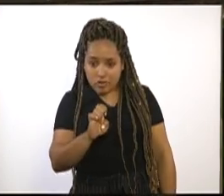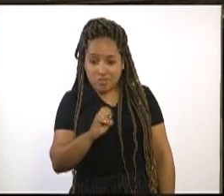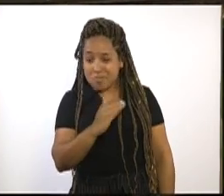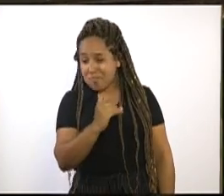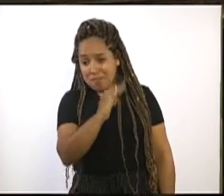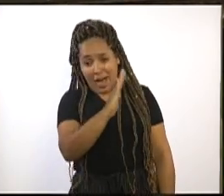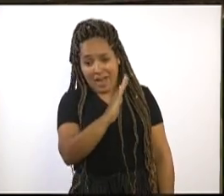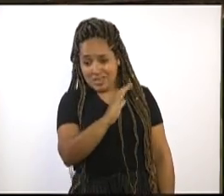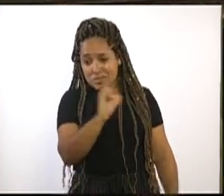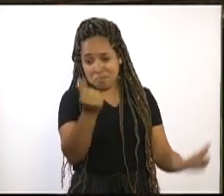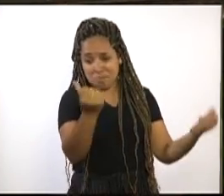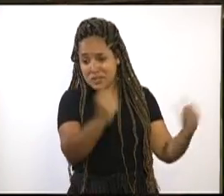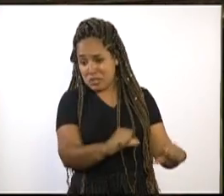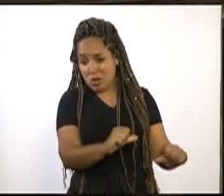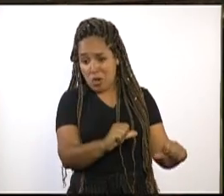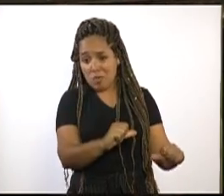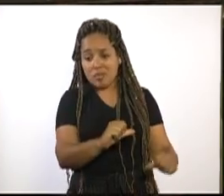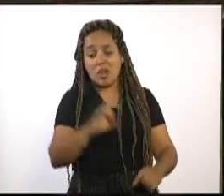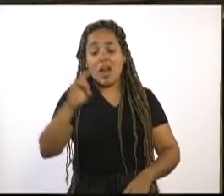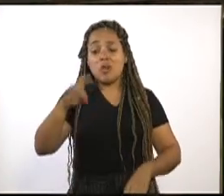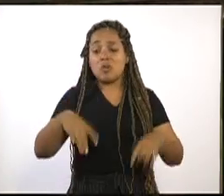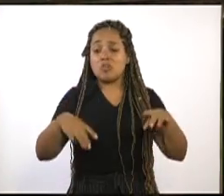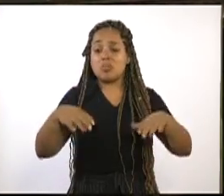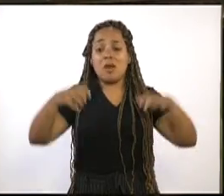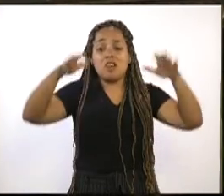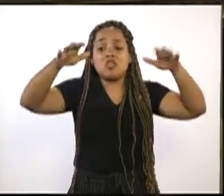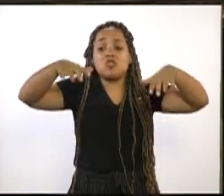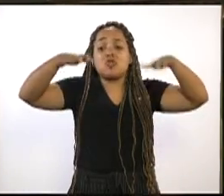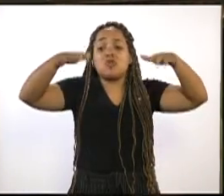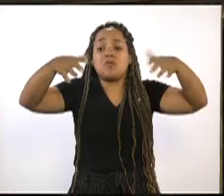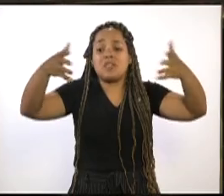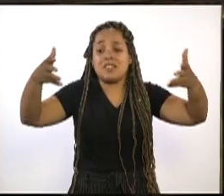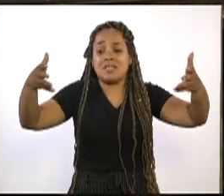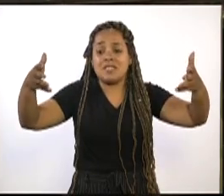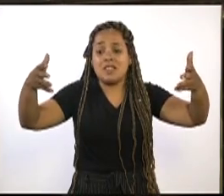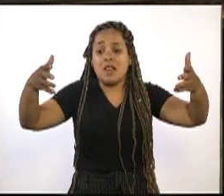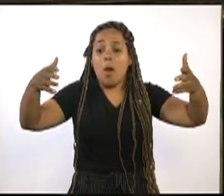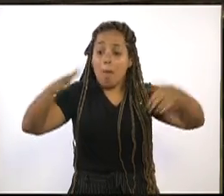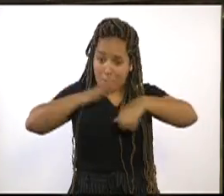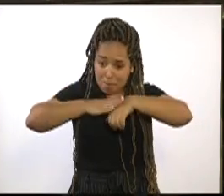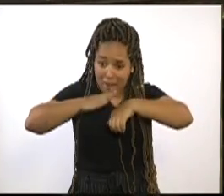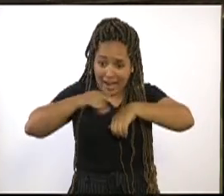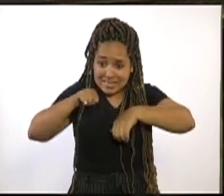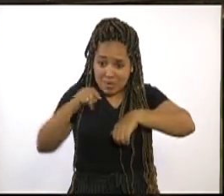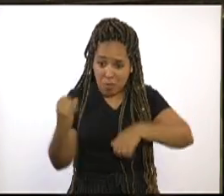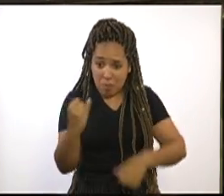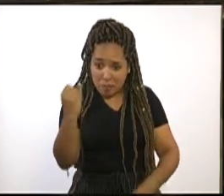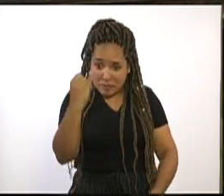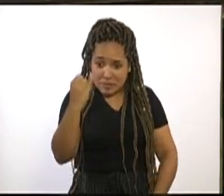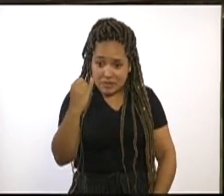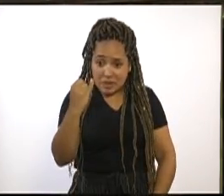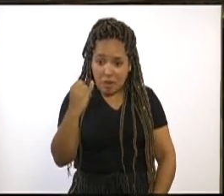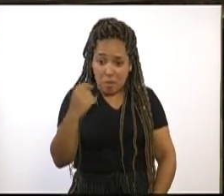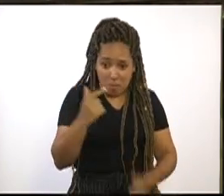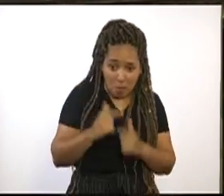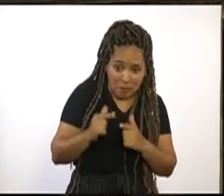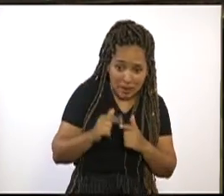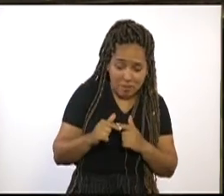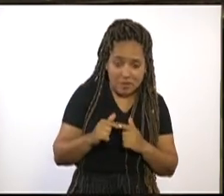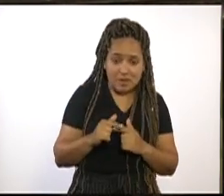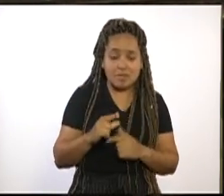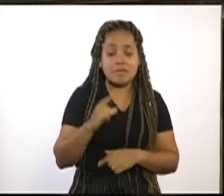últimas chuvas. Mas o grande problema não são as últimas chuvas. E eu quero, antes de entrar na